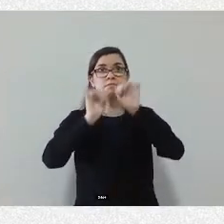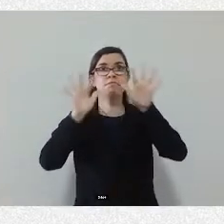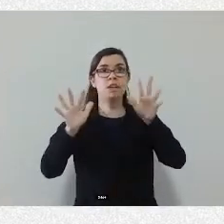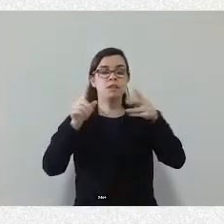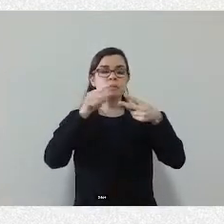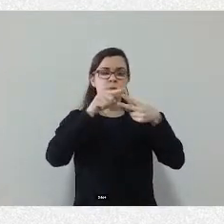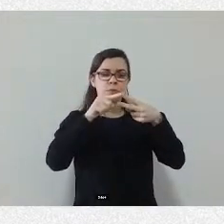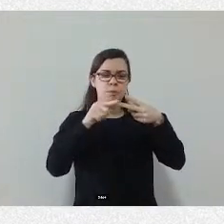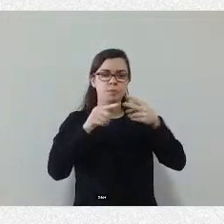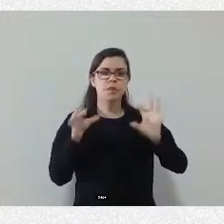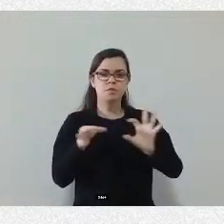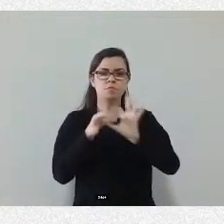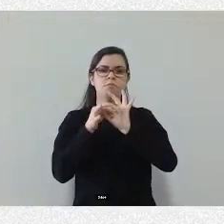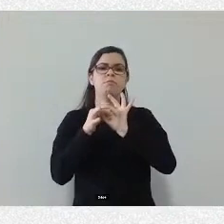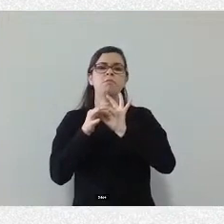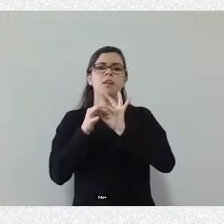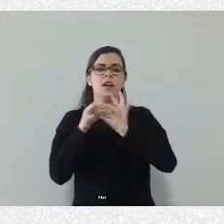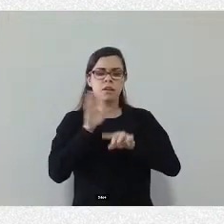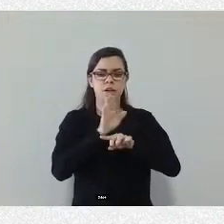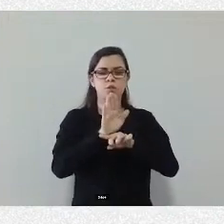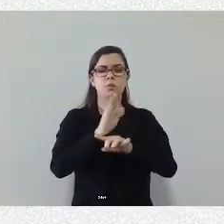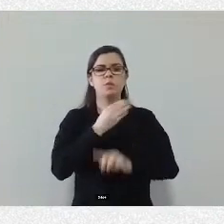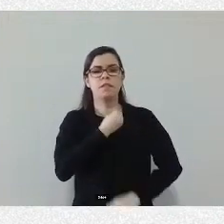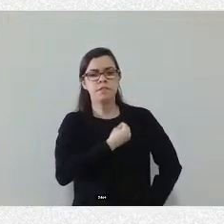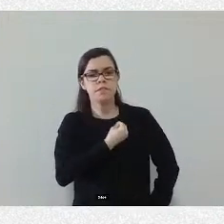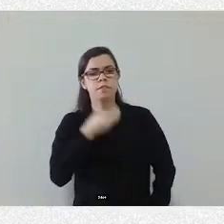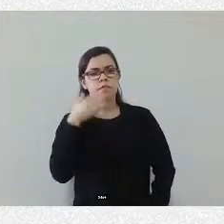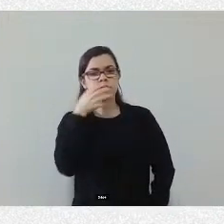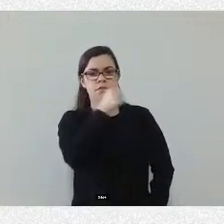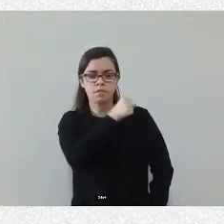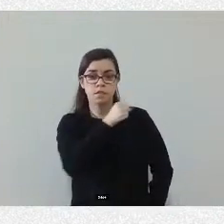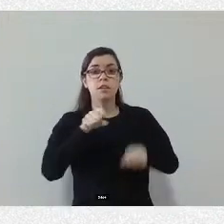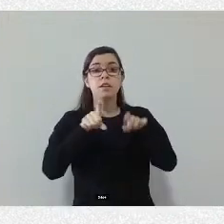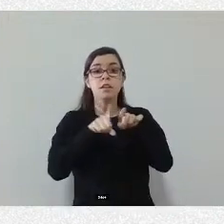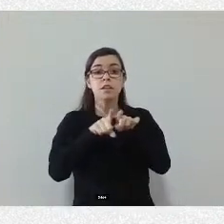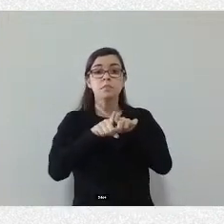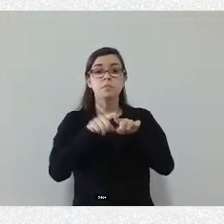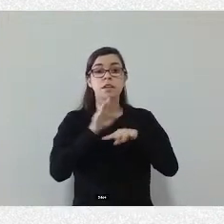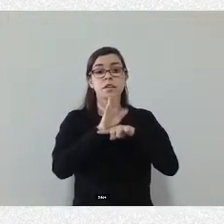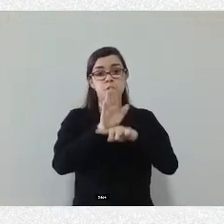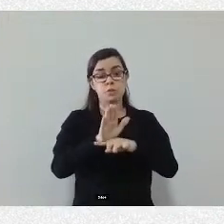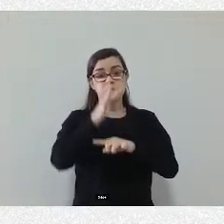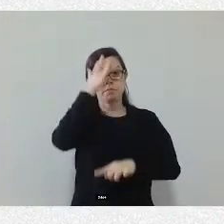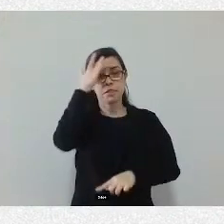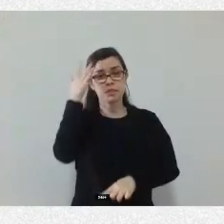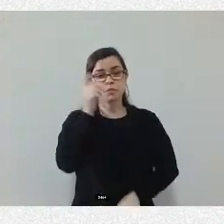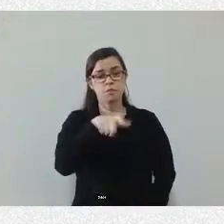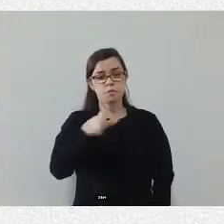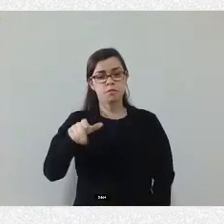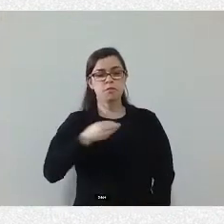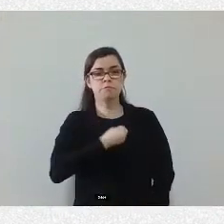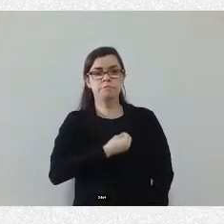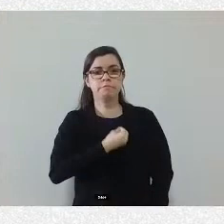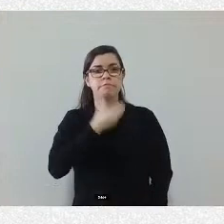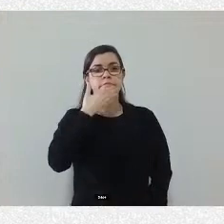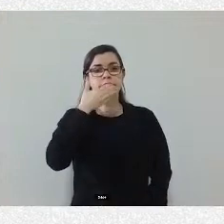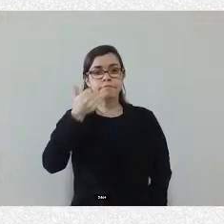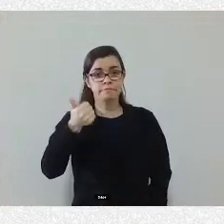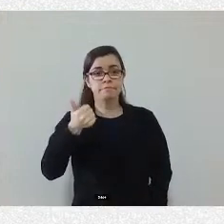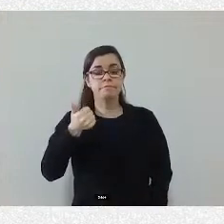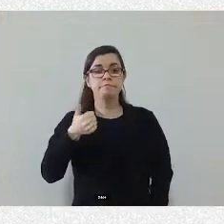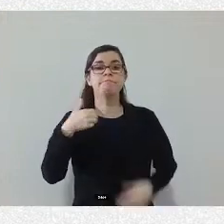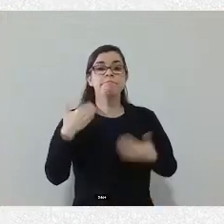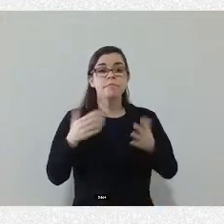para cuidar de vidas e para melhorar a vida das pessoas. A ciência é a protagonista de